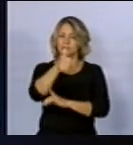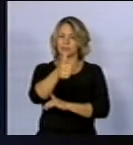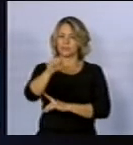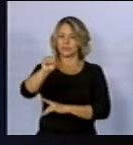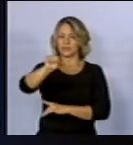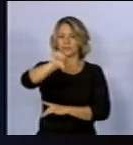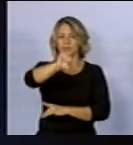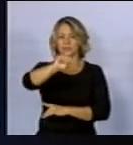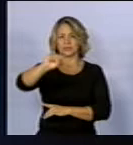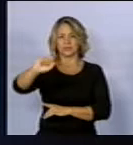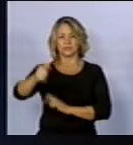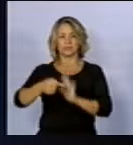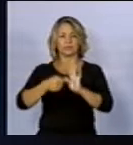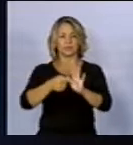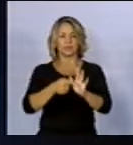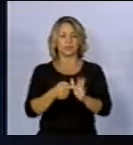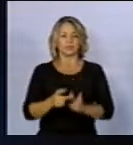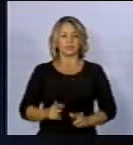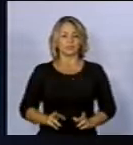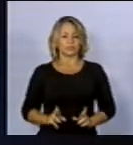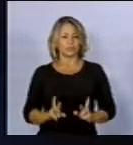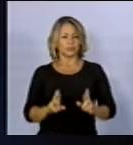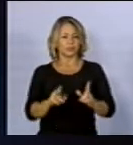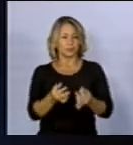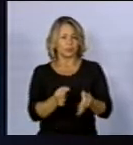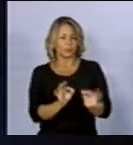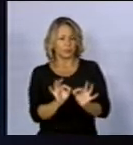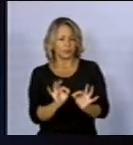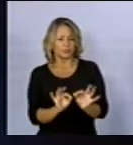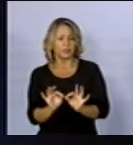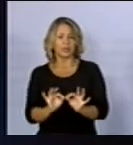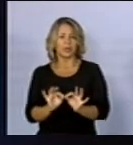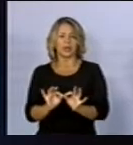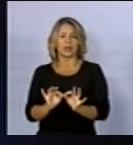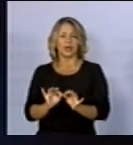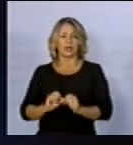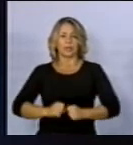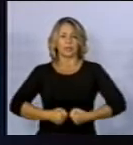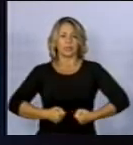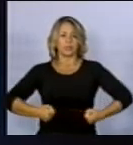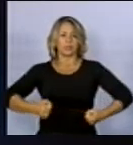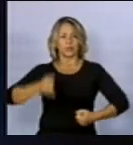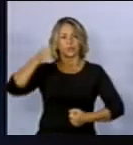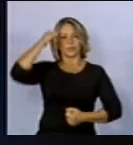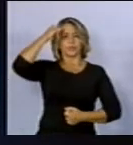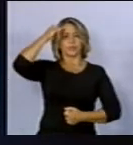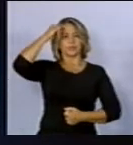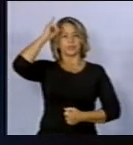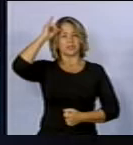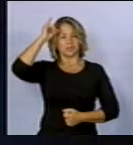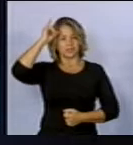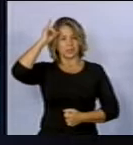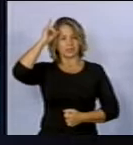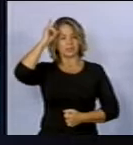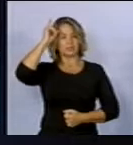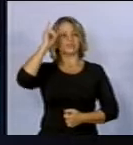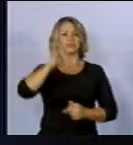uso de um hormônio cancerígeno aplicado na engorda do Gado o dietilbestrol